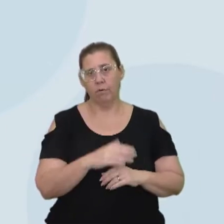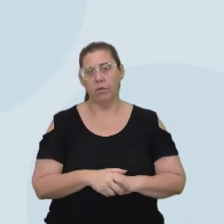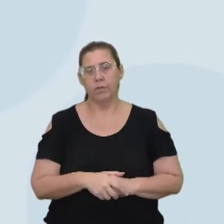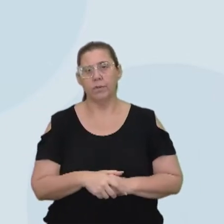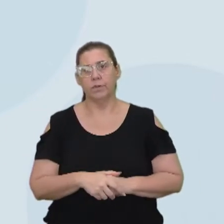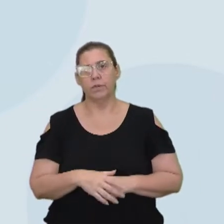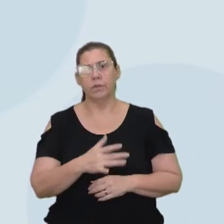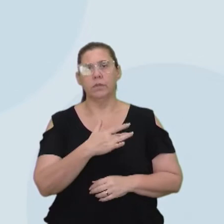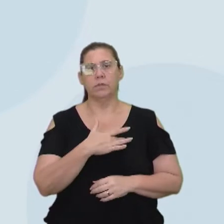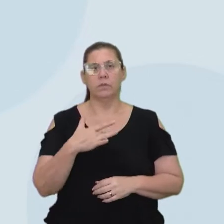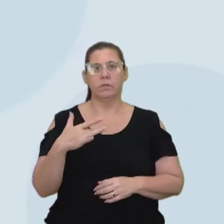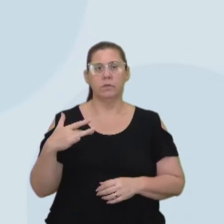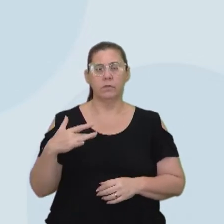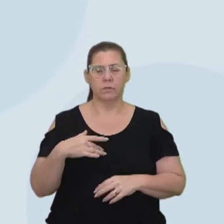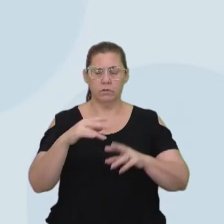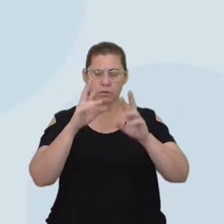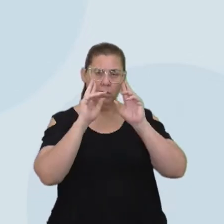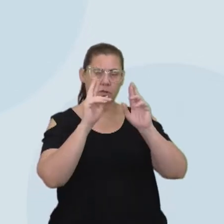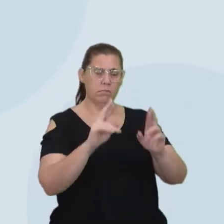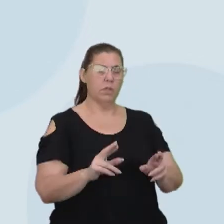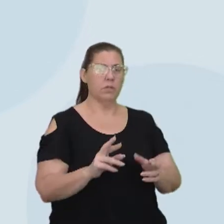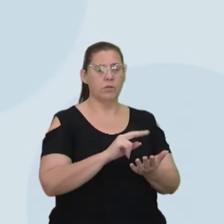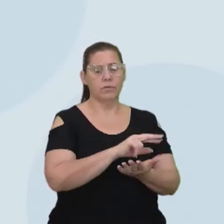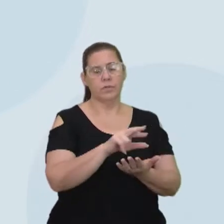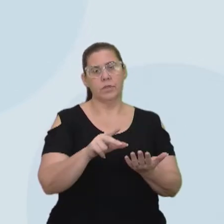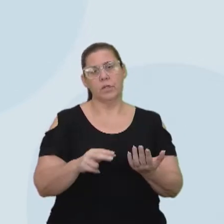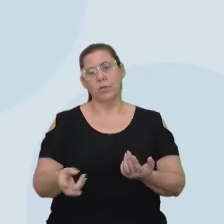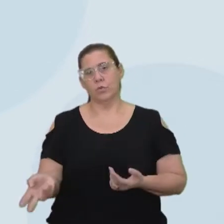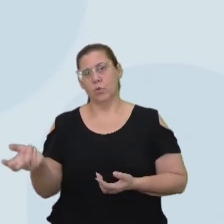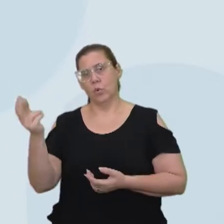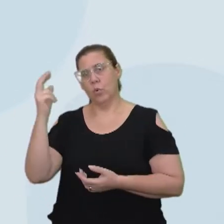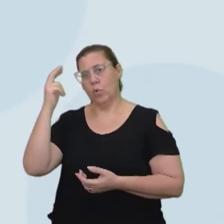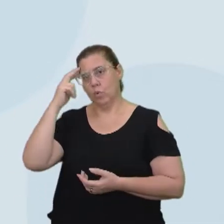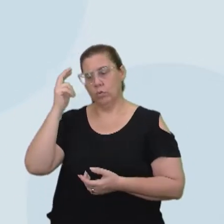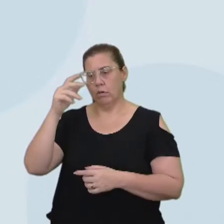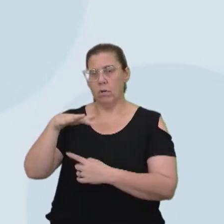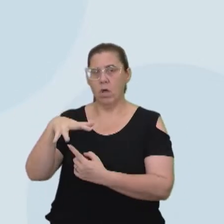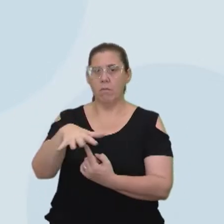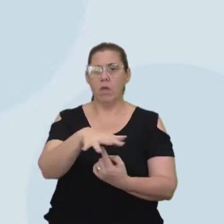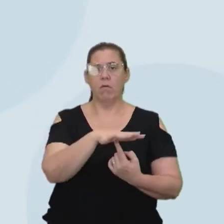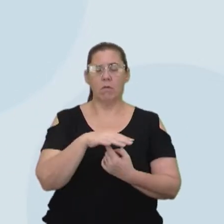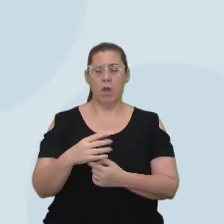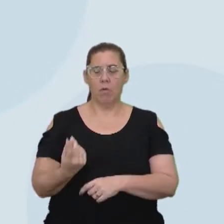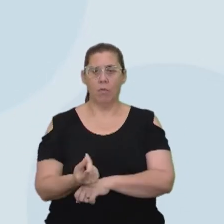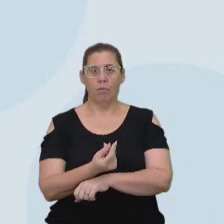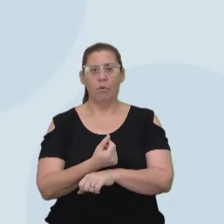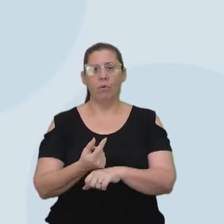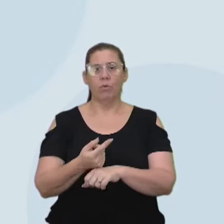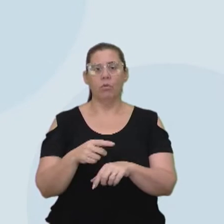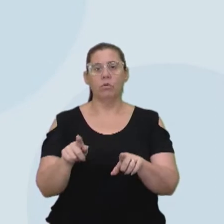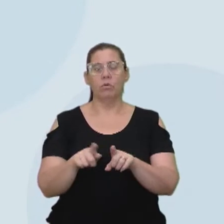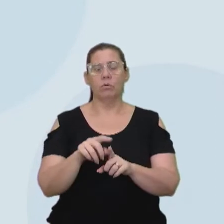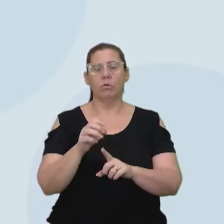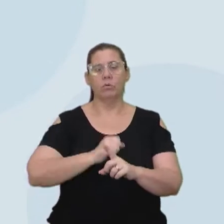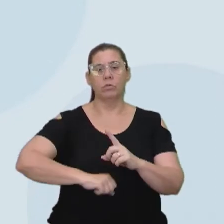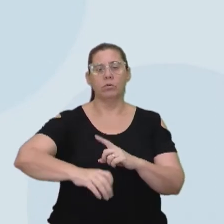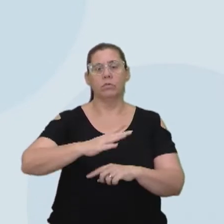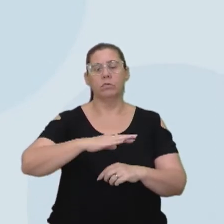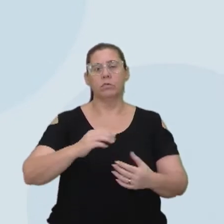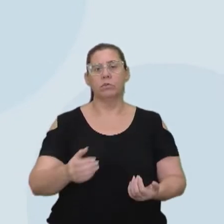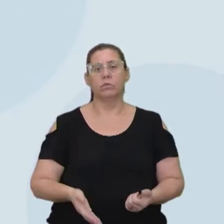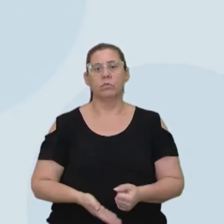promotoras de saúde, que respeitam a diversidade cultural e que sejam ambiental, cultural e economicamente e socialmente